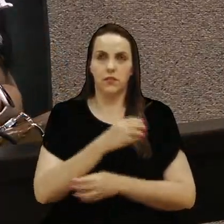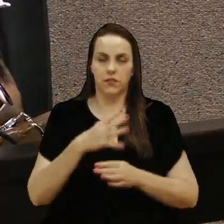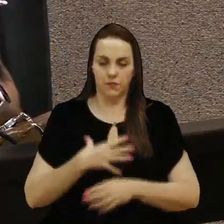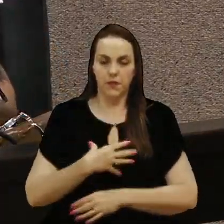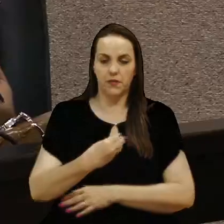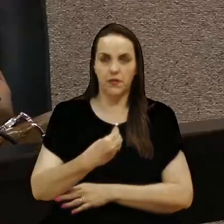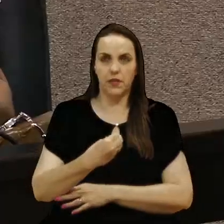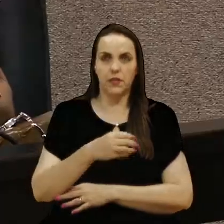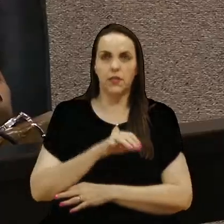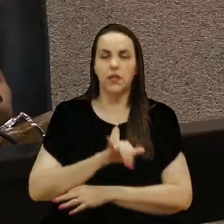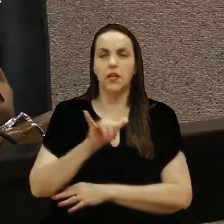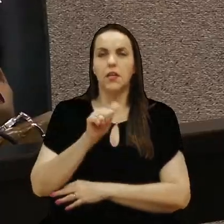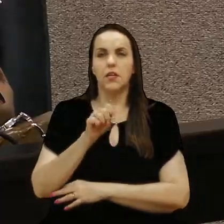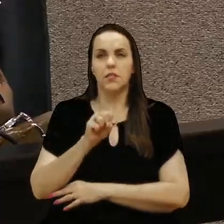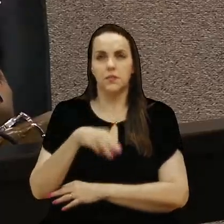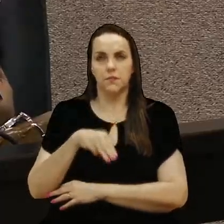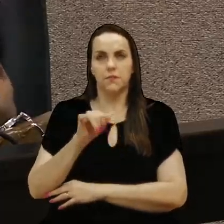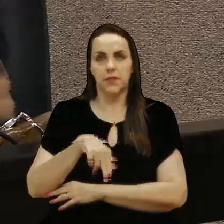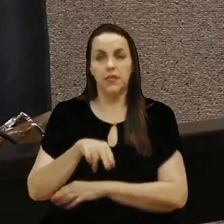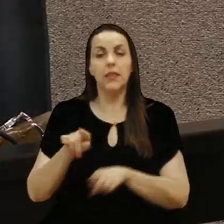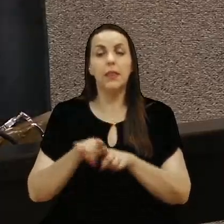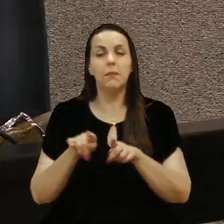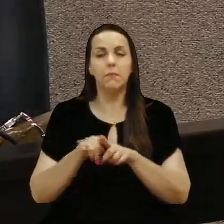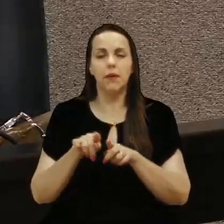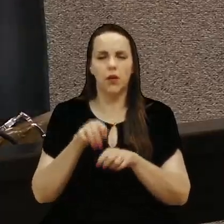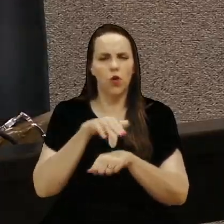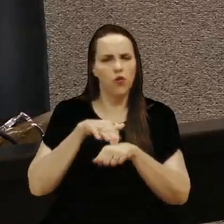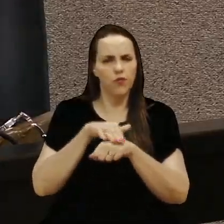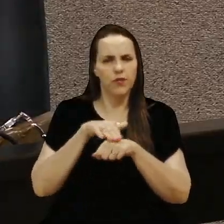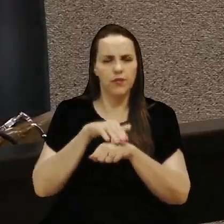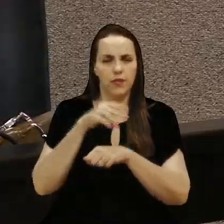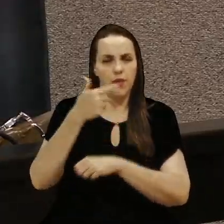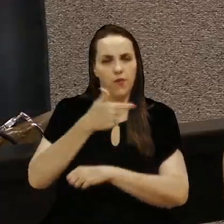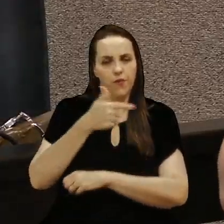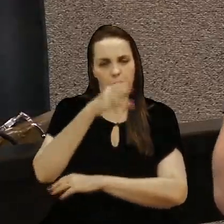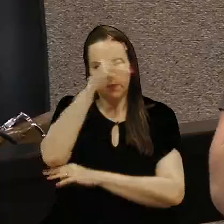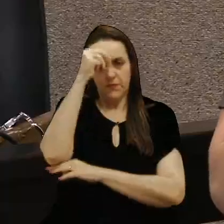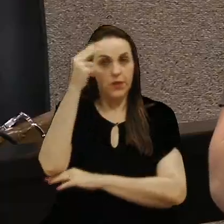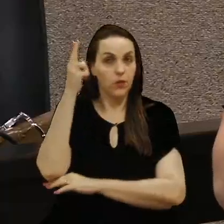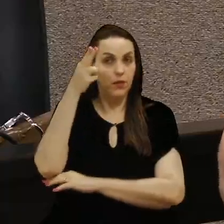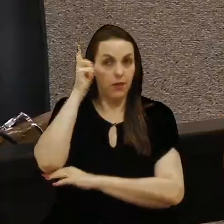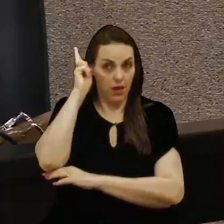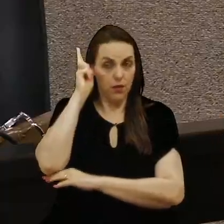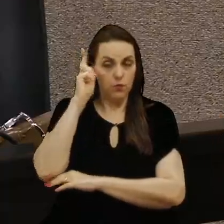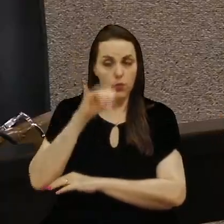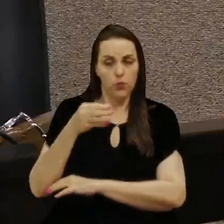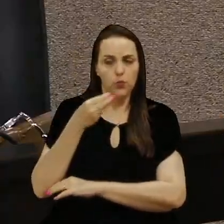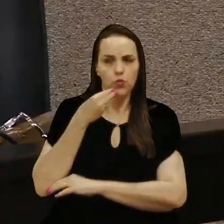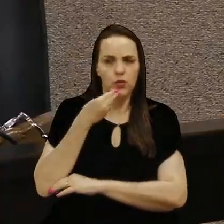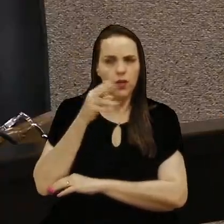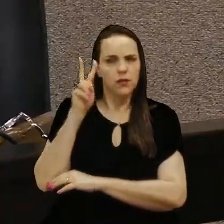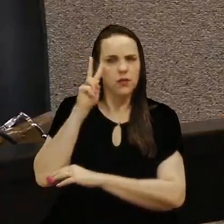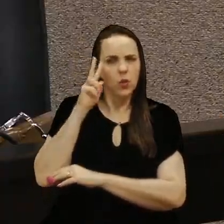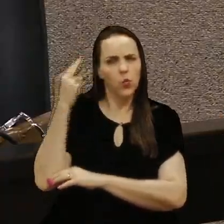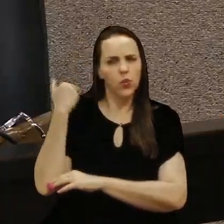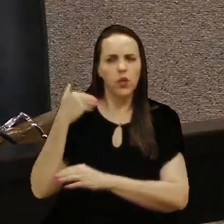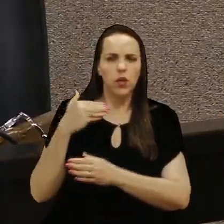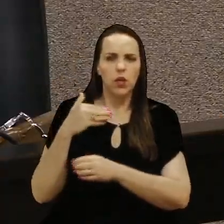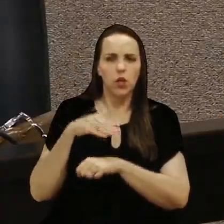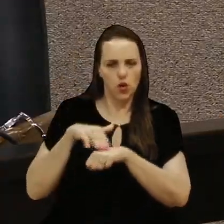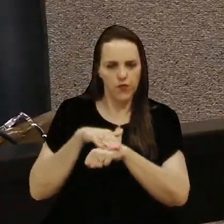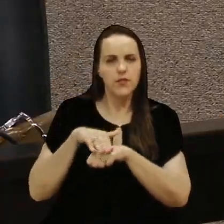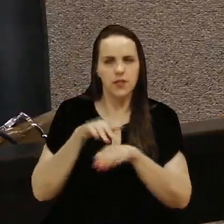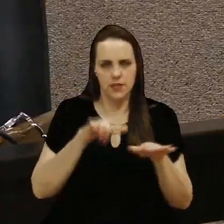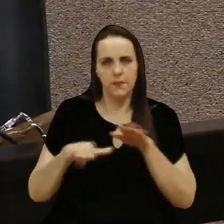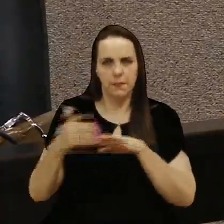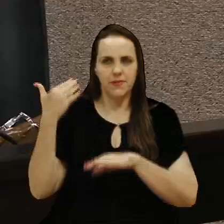até comentei com o vice-prefeito Edson Nespolo, no qual tive a oportunidade de conversar na última segunda-feira, na semana